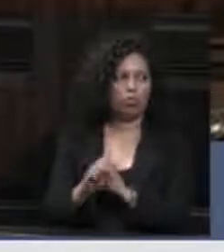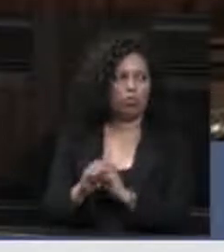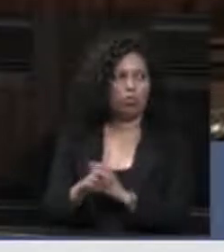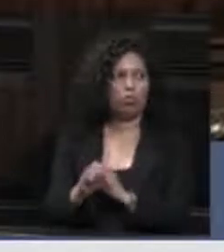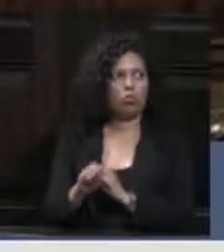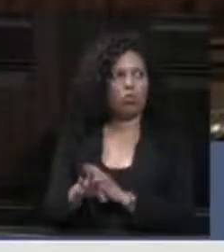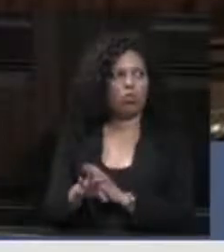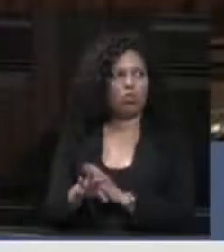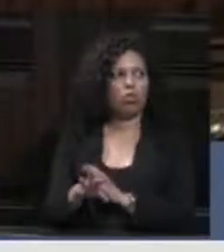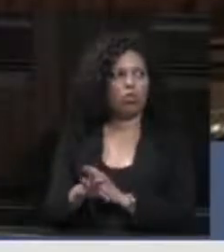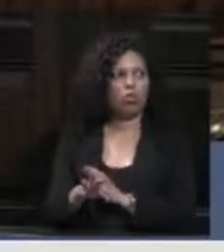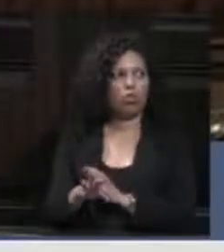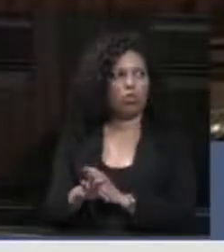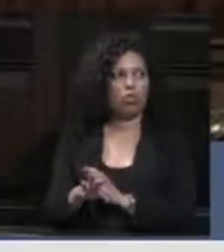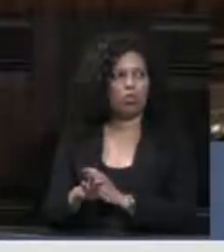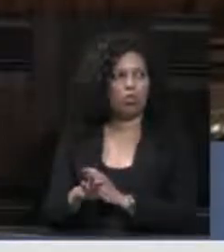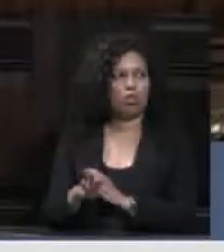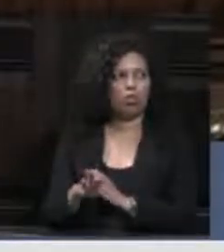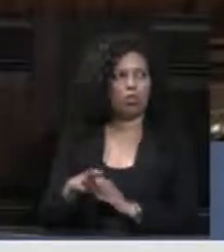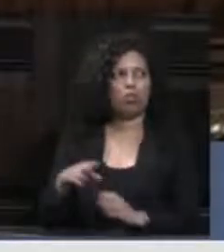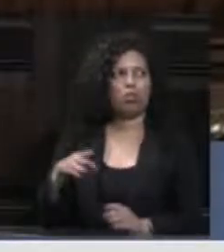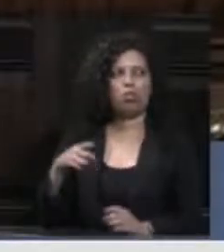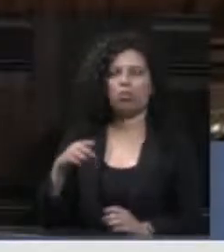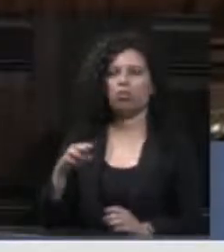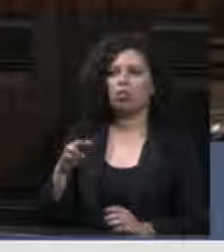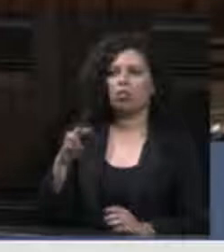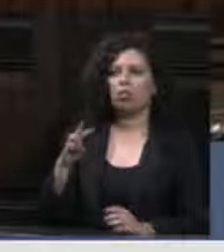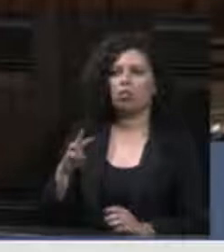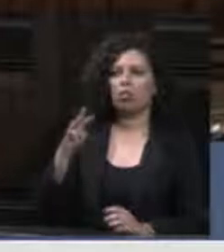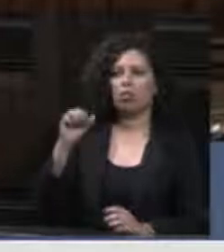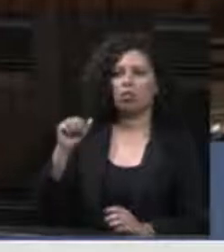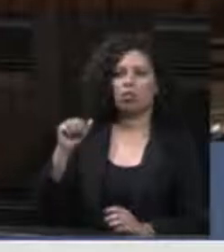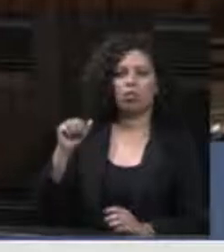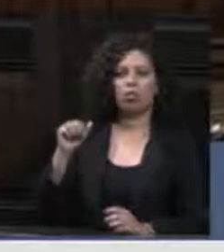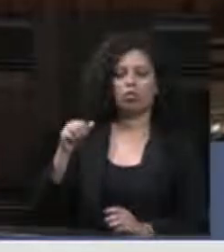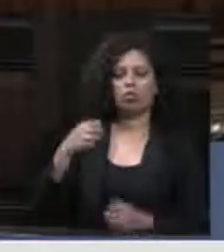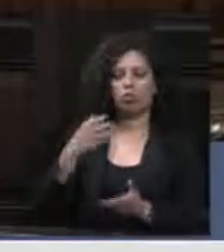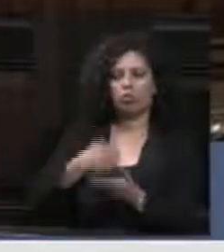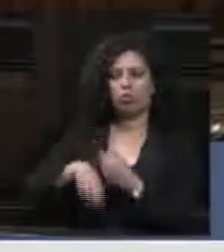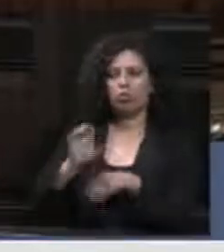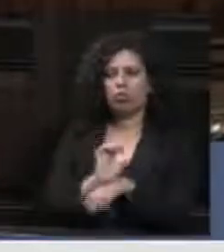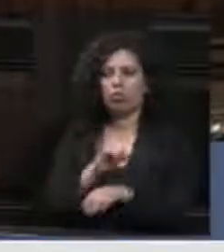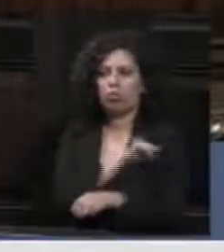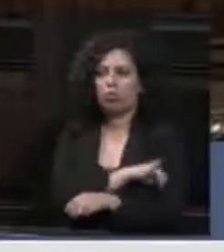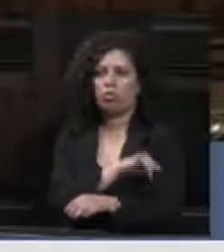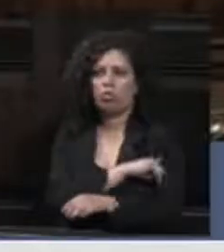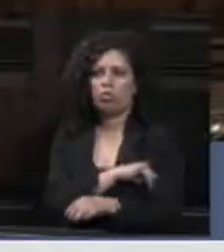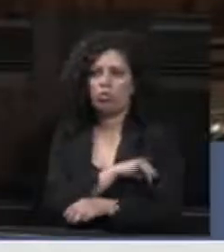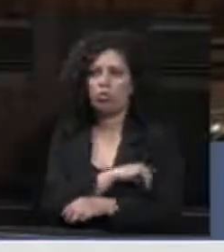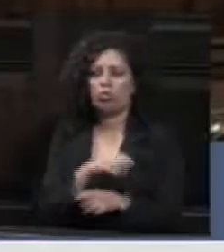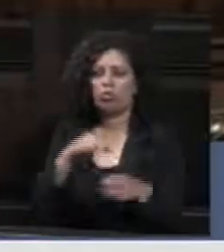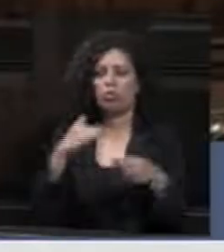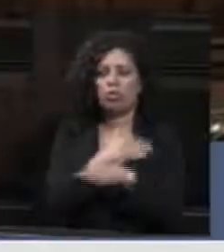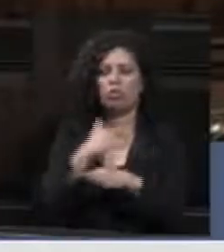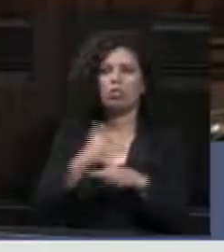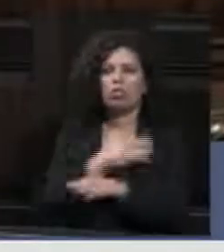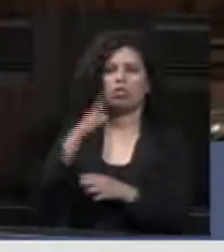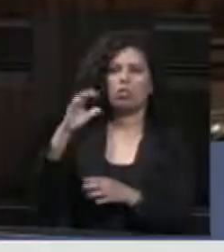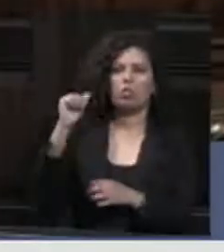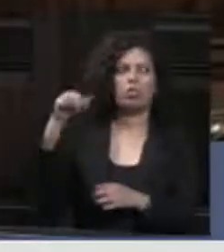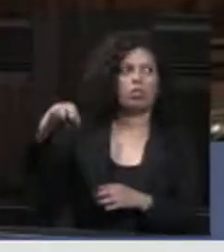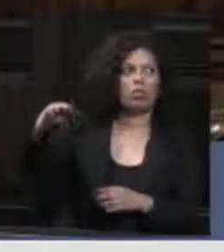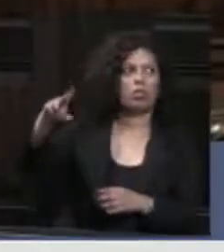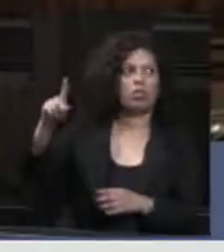estadual que forma técnicos agrícolas, Antônio Sarlo, em Campos dos Goitacazes.